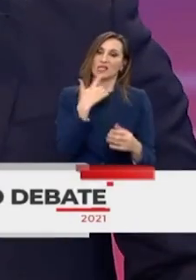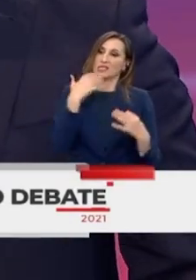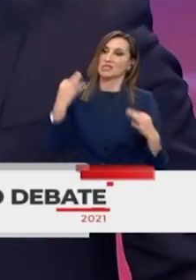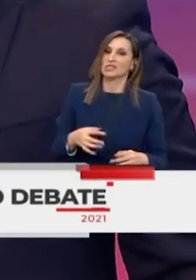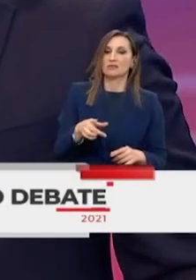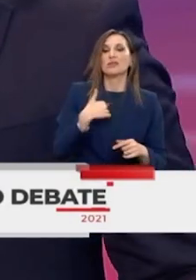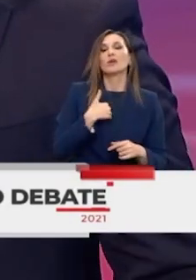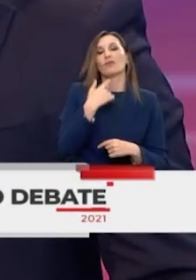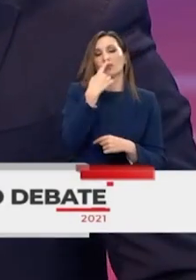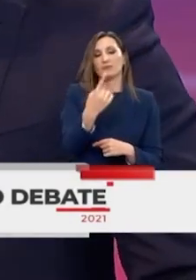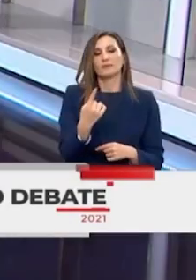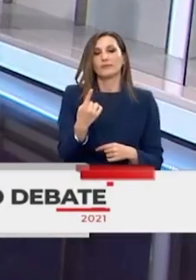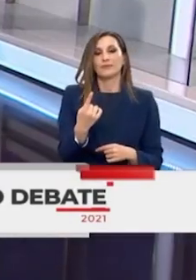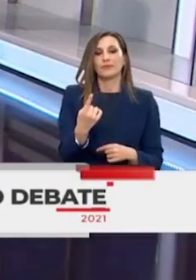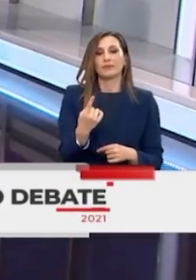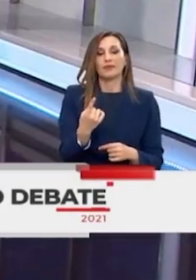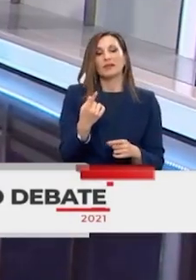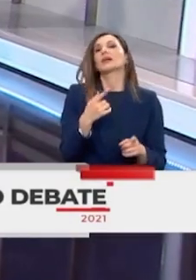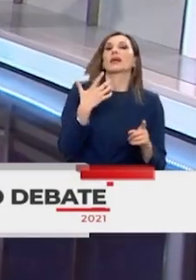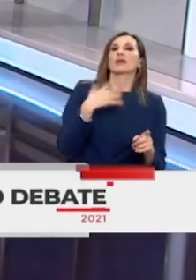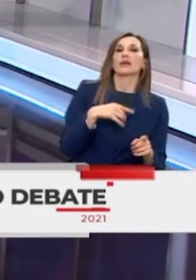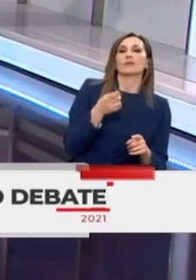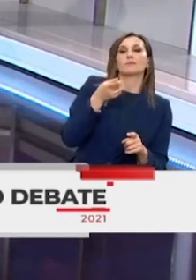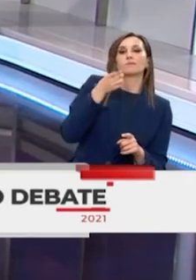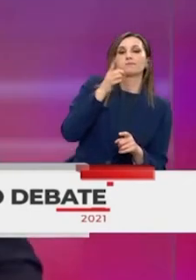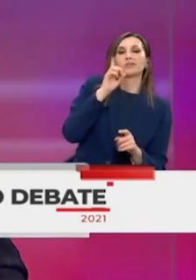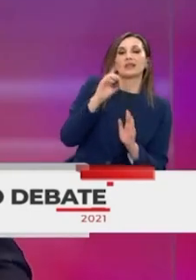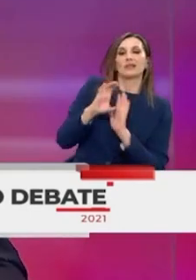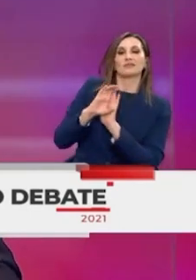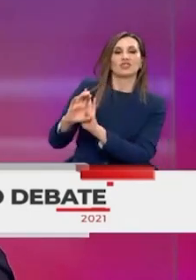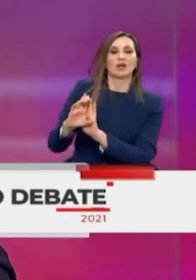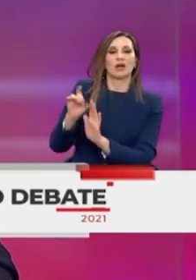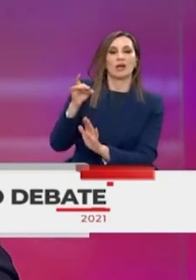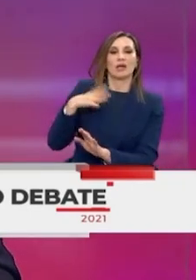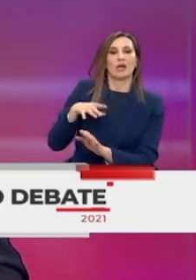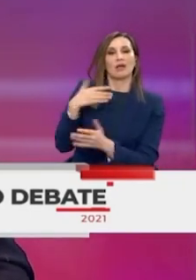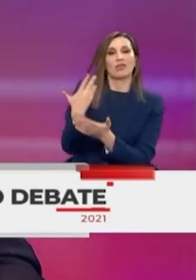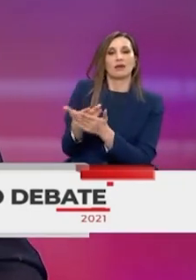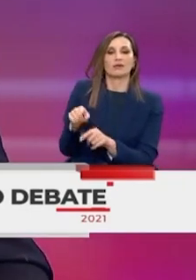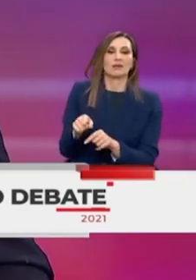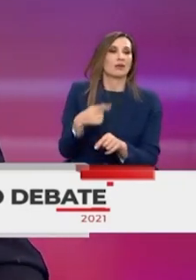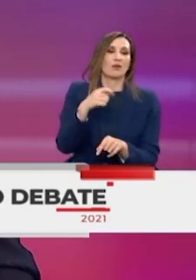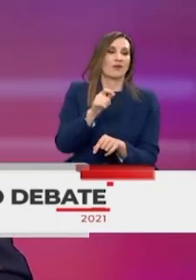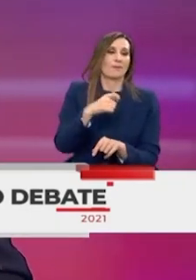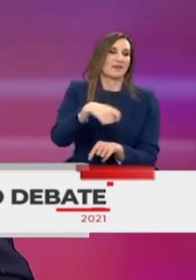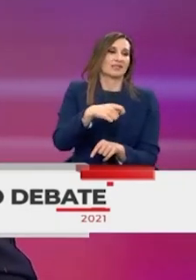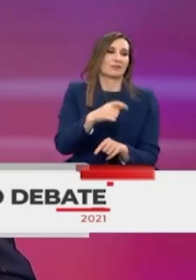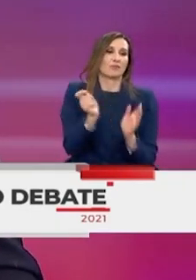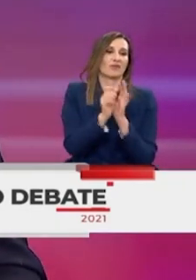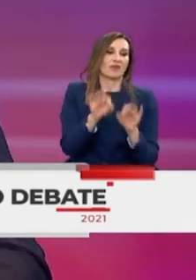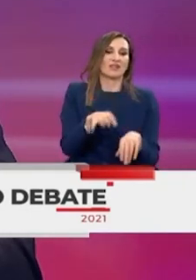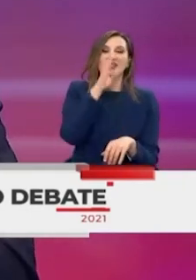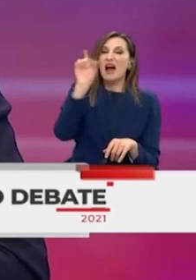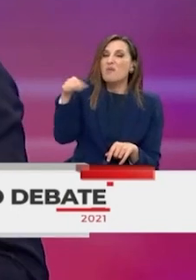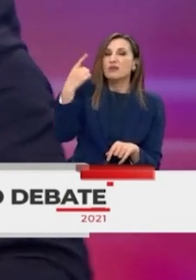tentativa. Vou reagir dizendo. Ana Gomes ilegalizar, não chega com uma fotografia. Primeiro, a doutora Gomes não vai ser eleita Presidente da República. Ponto final, parágrafo. Segundo, se algum dia